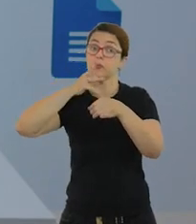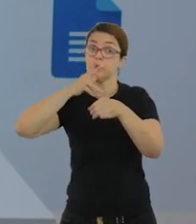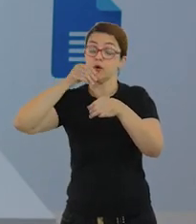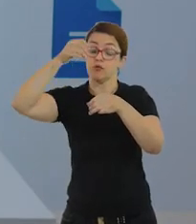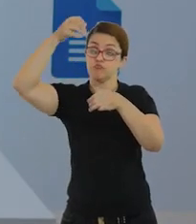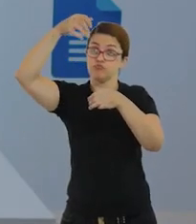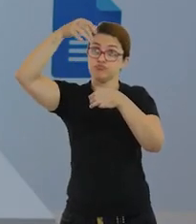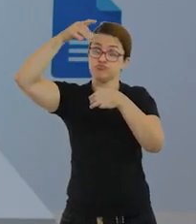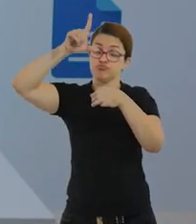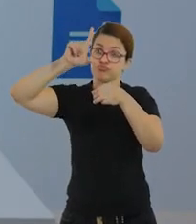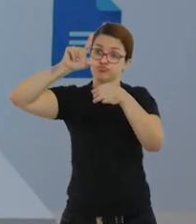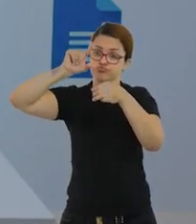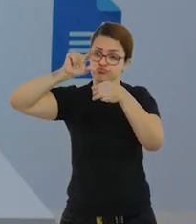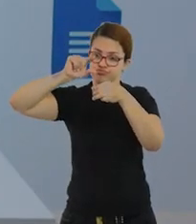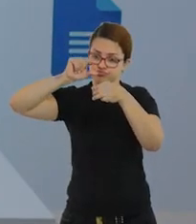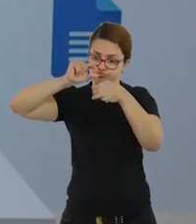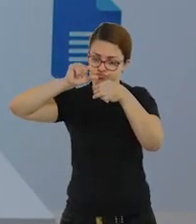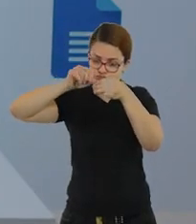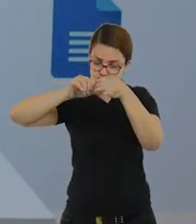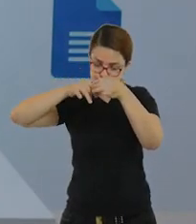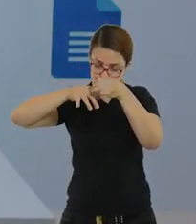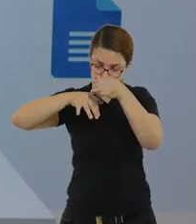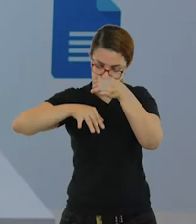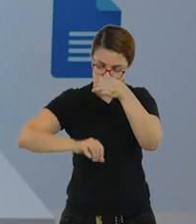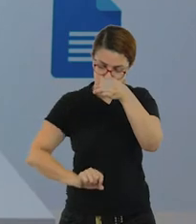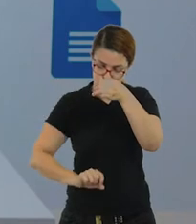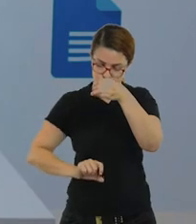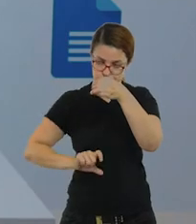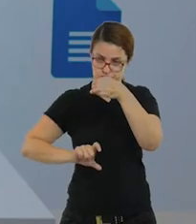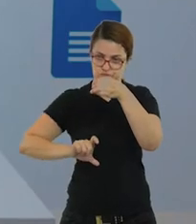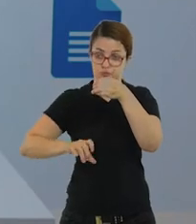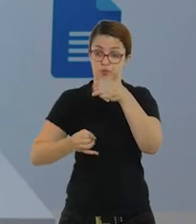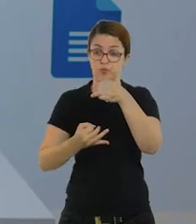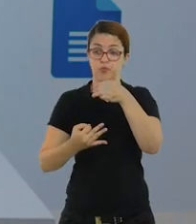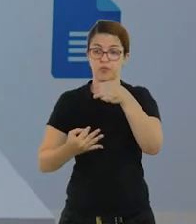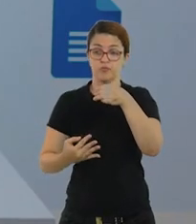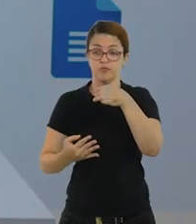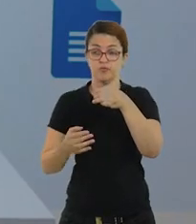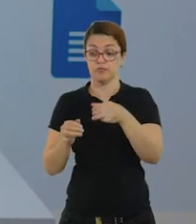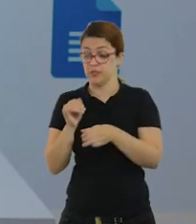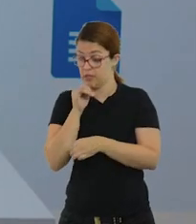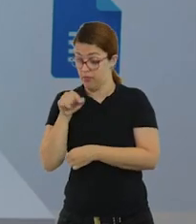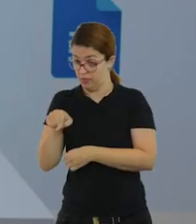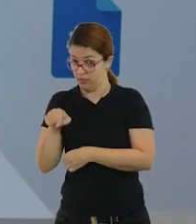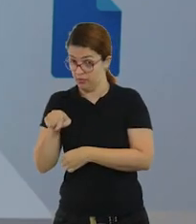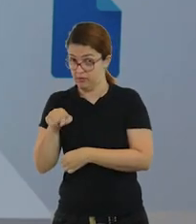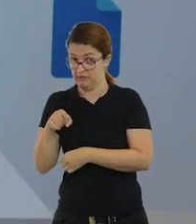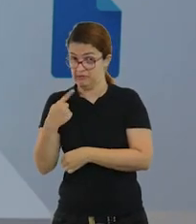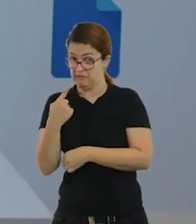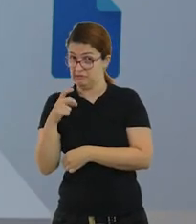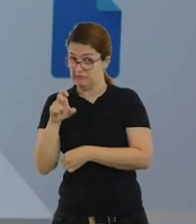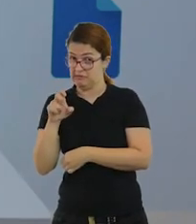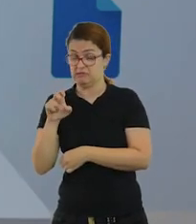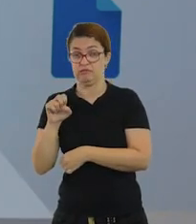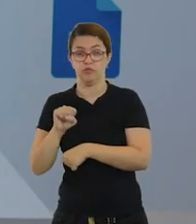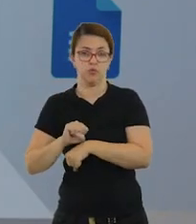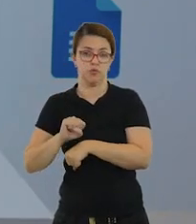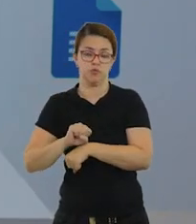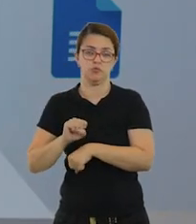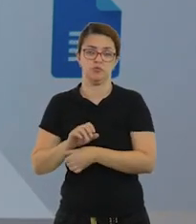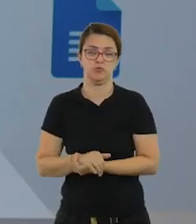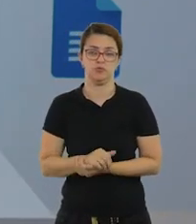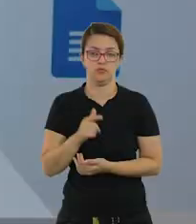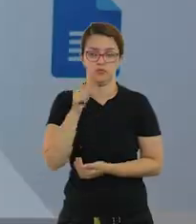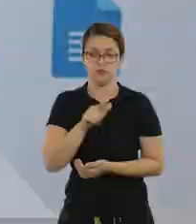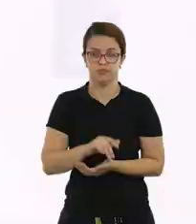e aí você vai saber quanto tempo que a sua ampulheta tem. Essa, por exemplo, ela calcula 15 segundos